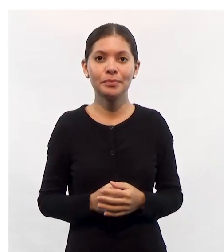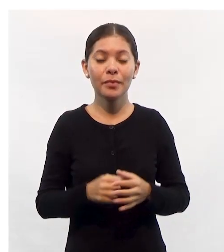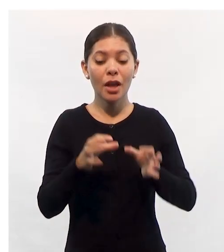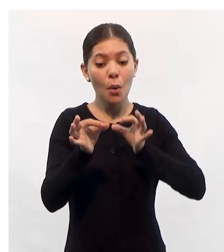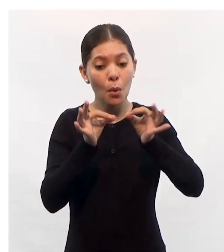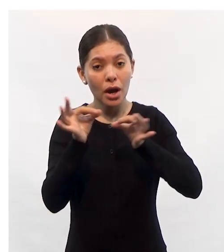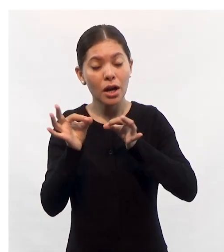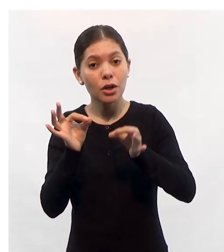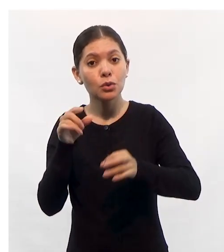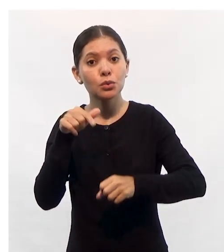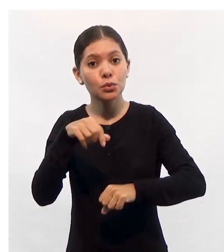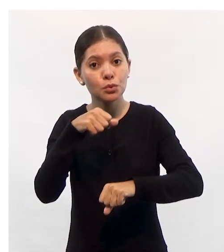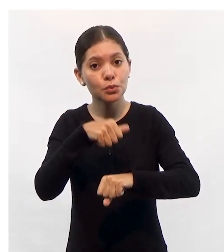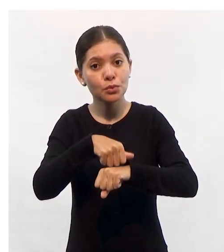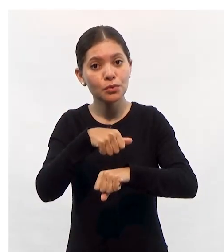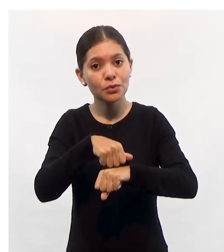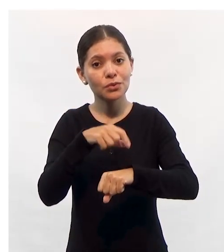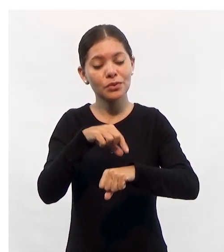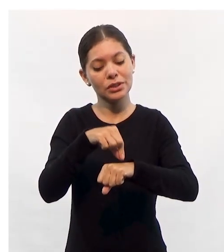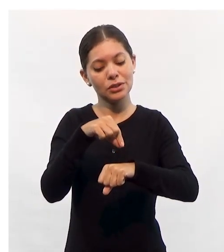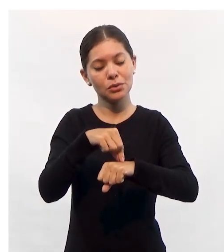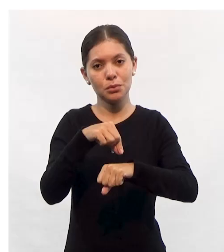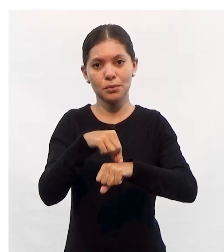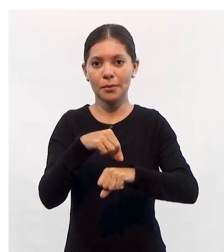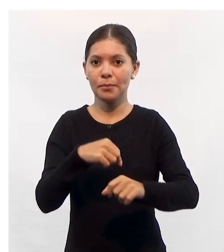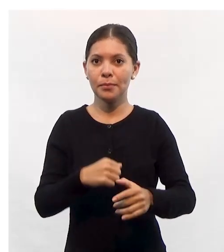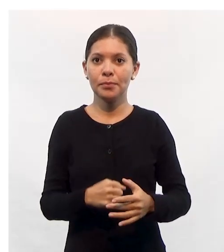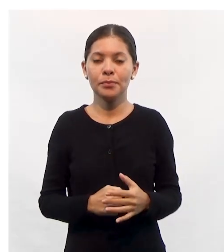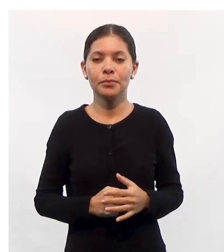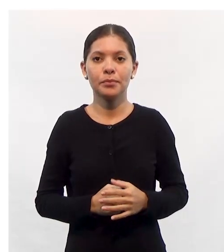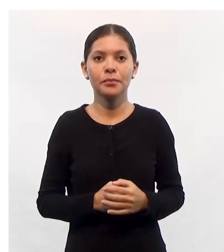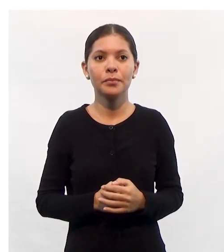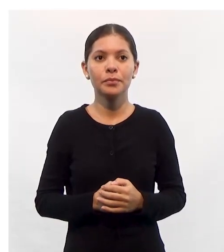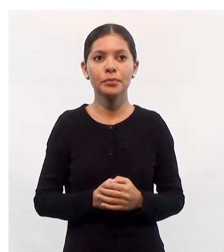ou arranjo físico de uma linha de produção.